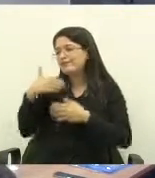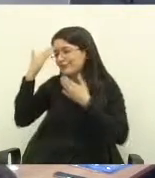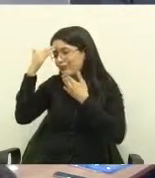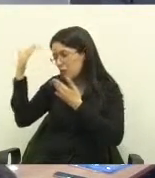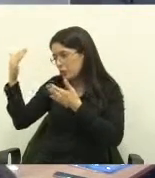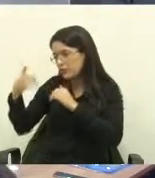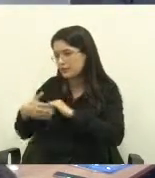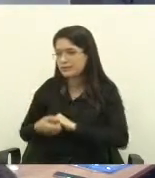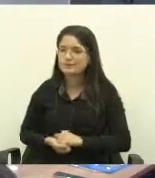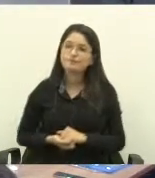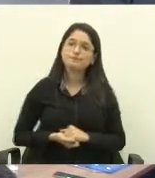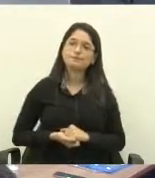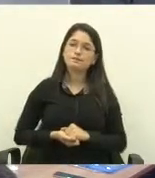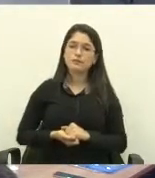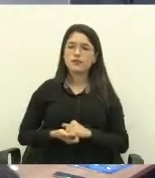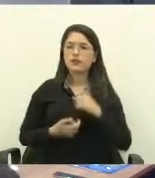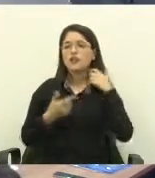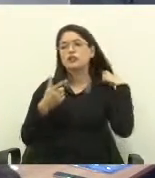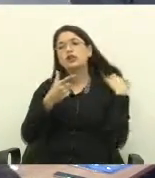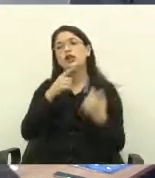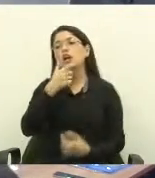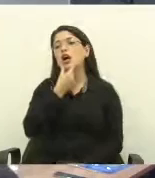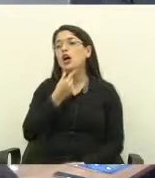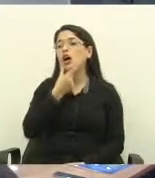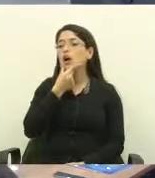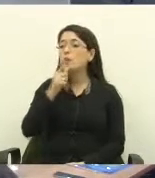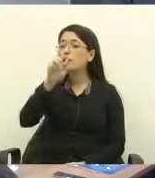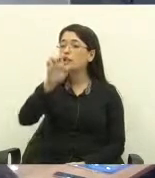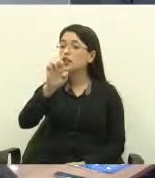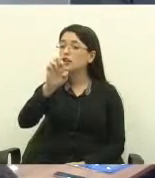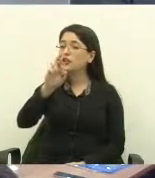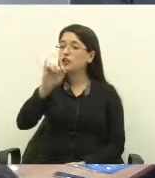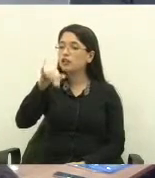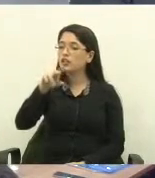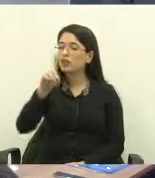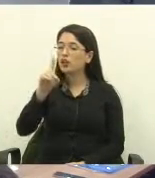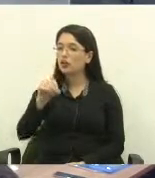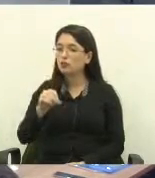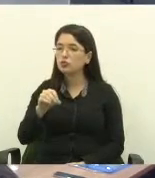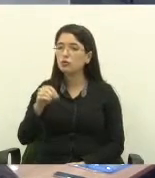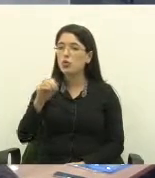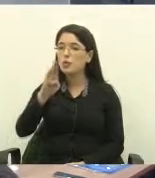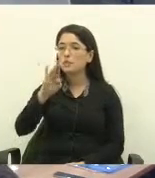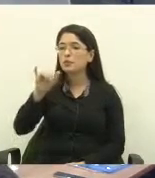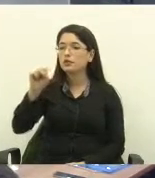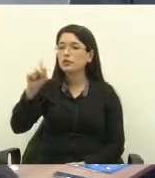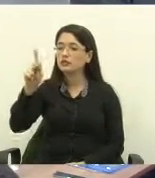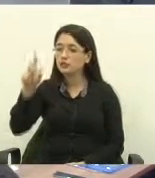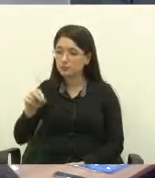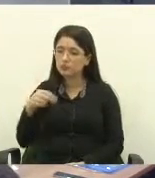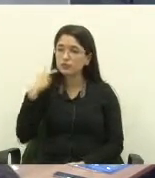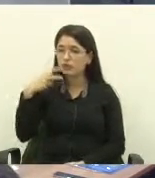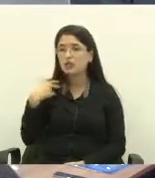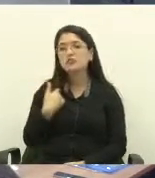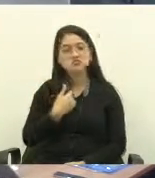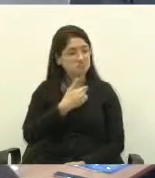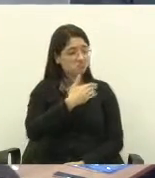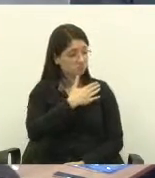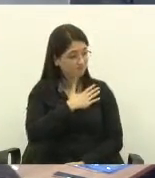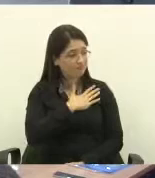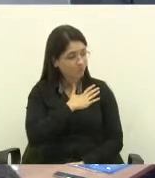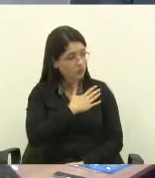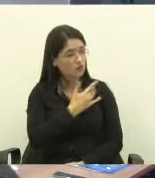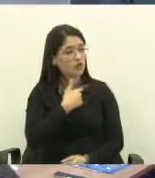senhor Irinaldo Bispo, e eu quero aproveitar e dizer ao vereador Geraldo Celestino que gostei do recado que ele